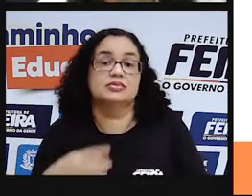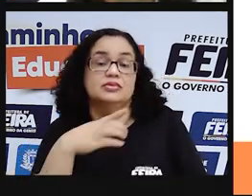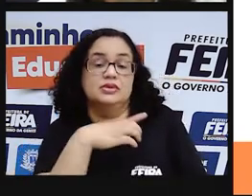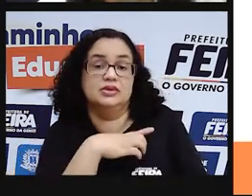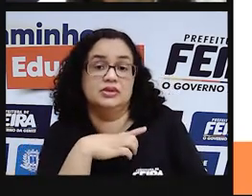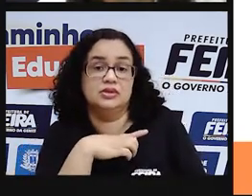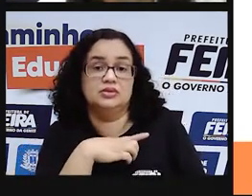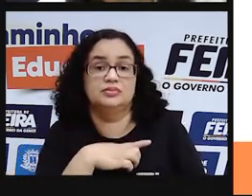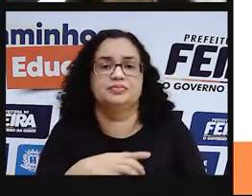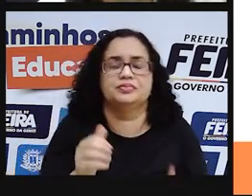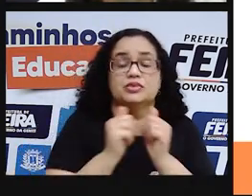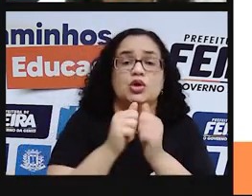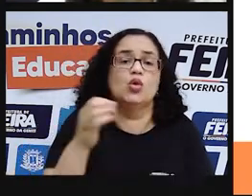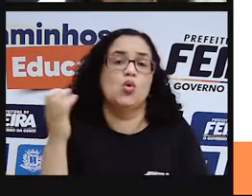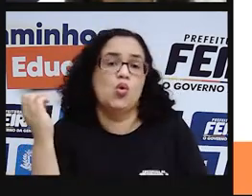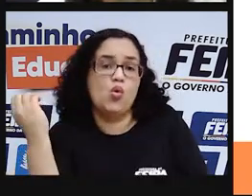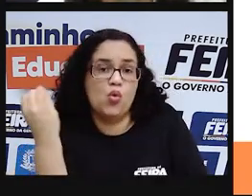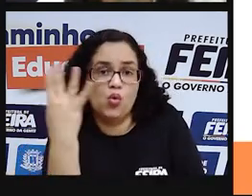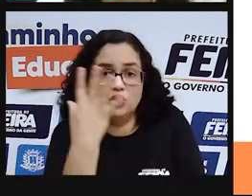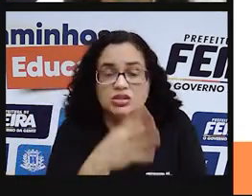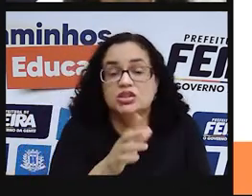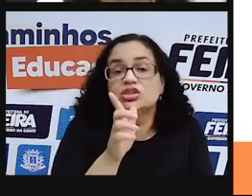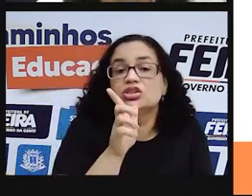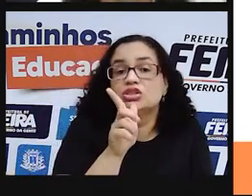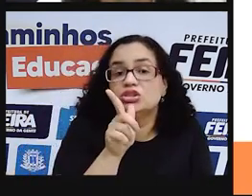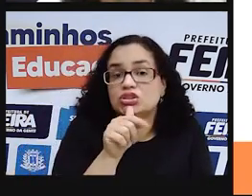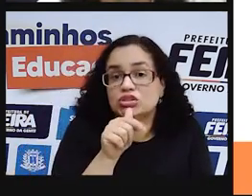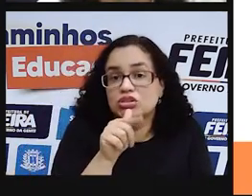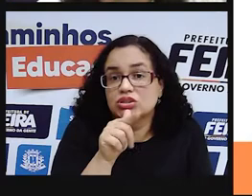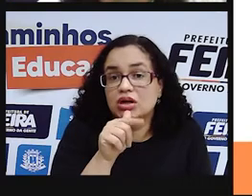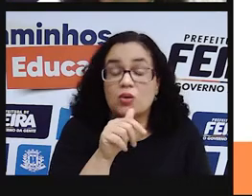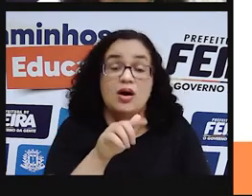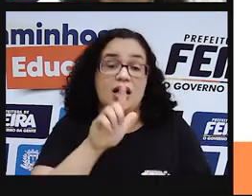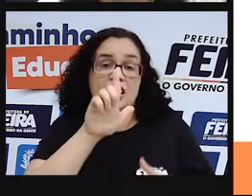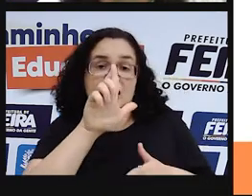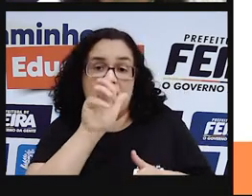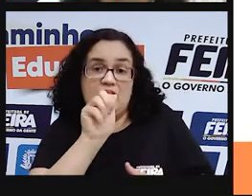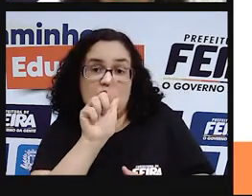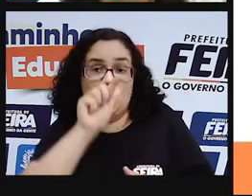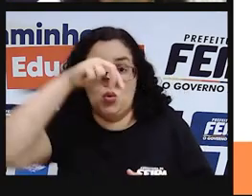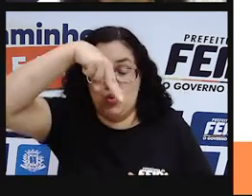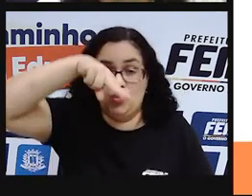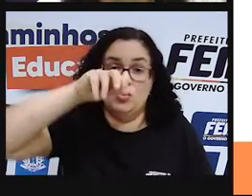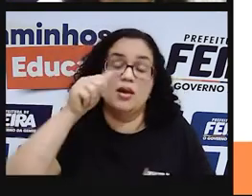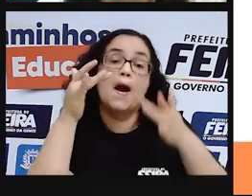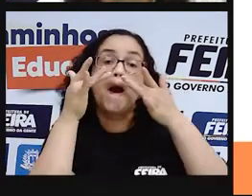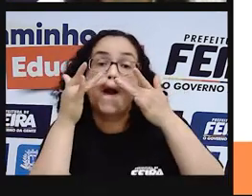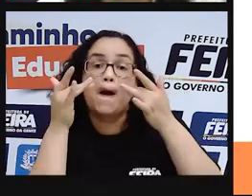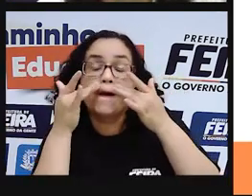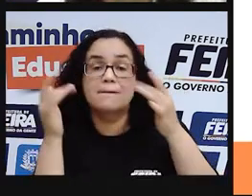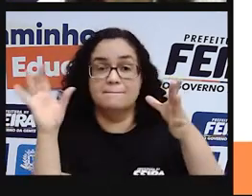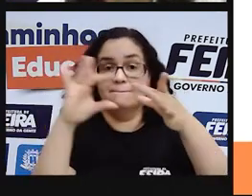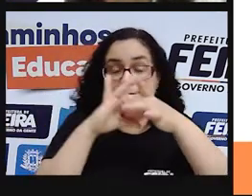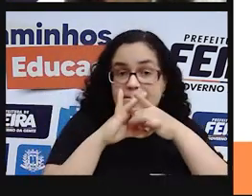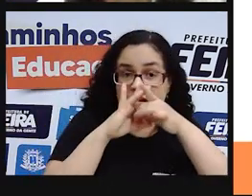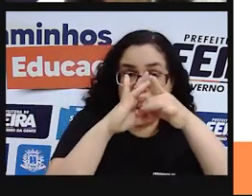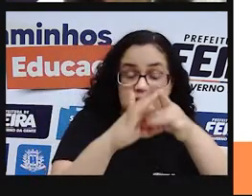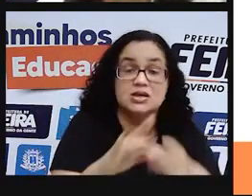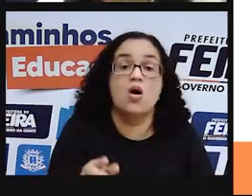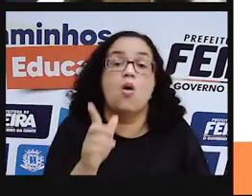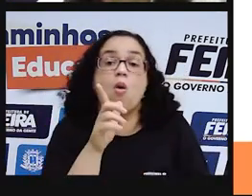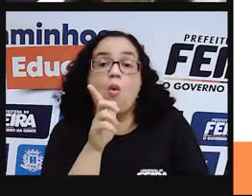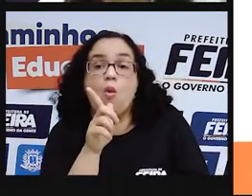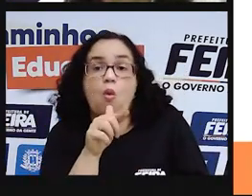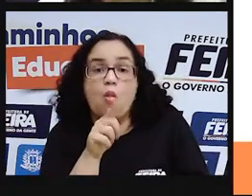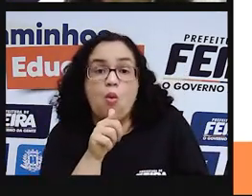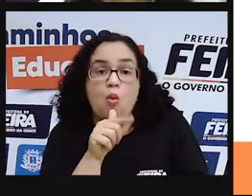acumulando uma relativa a quantidade de água a Laguna é uma espaço que apresenta algum tipo de ligação com a água